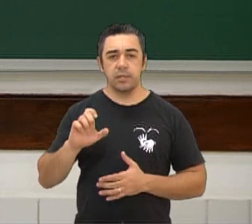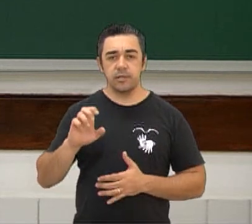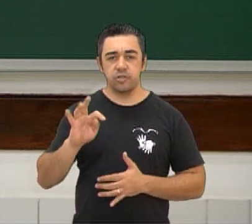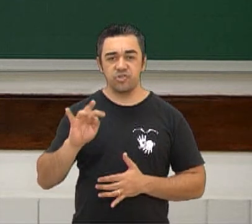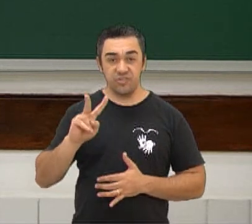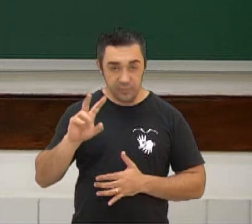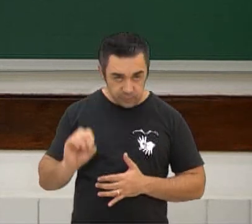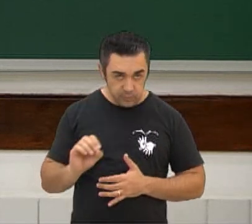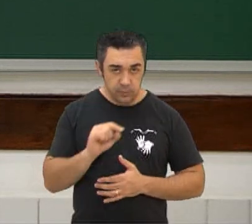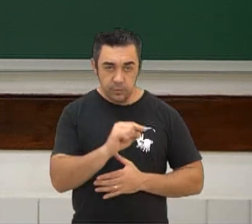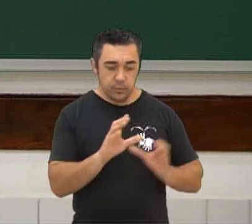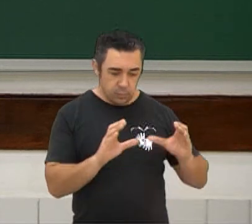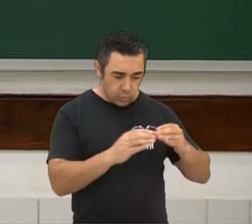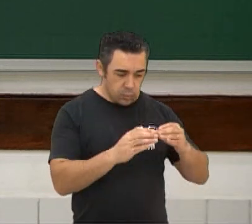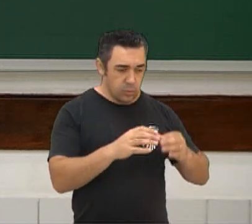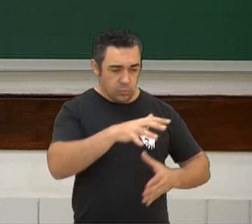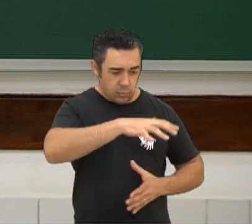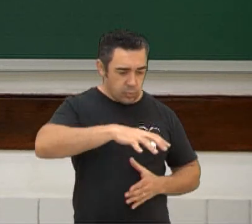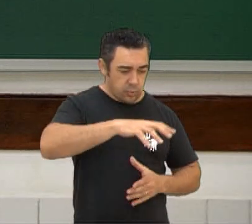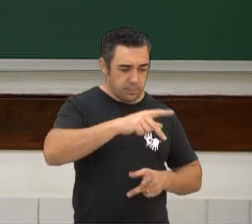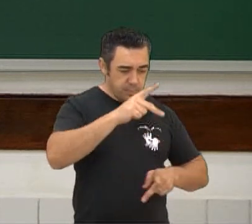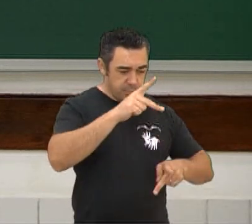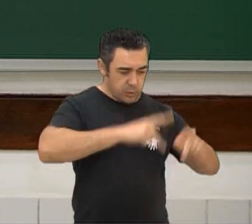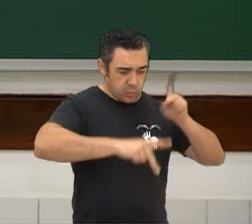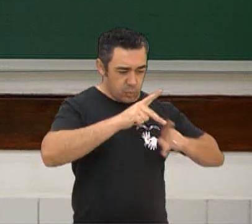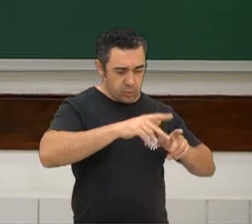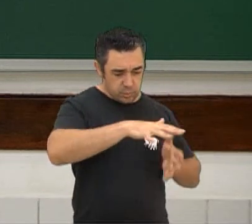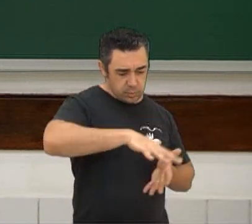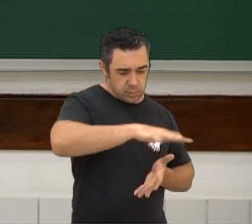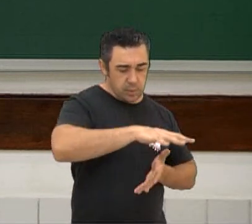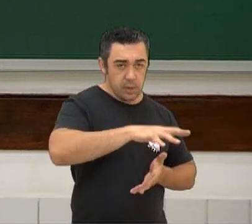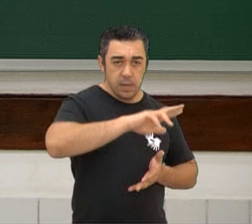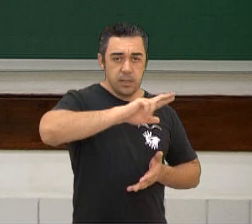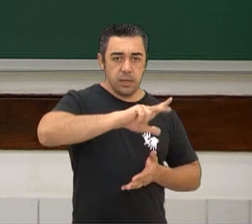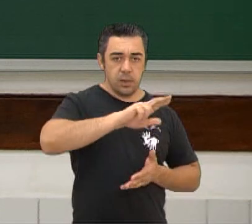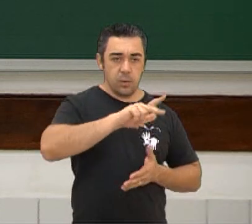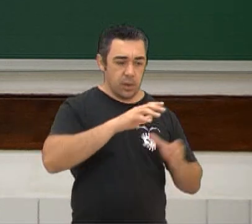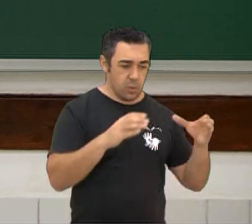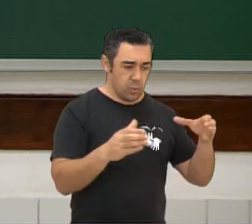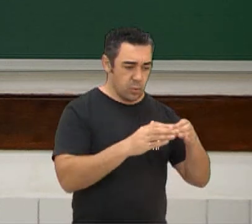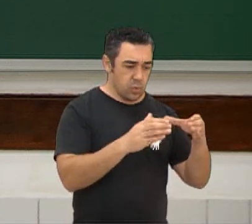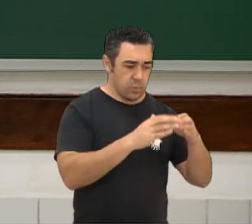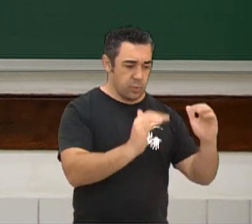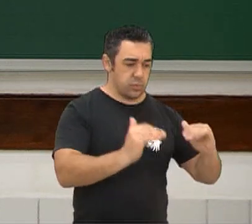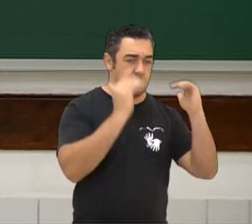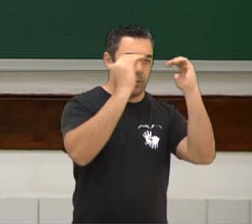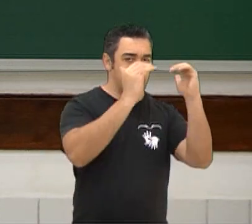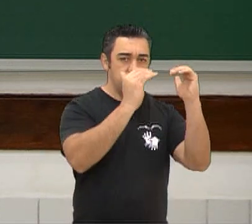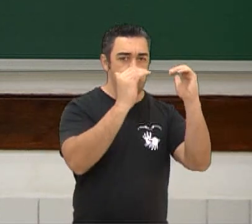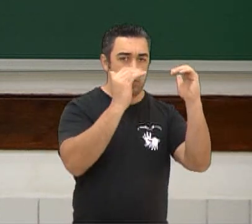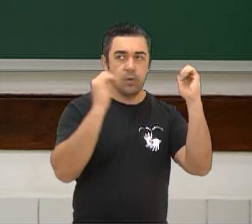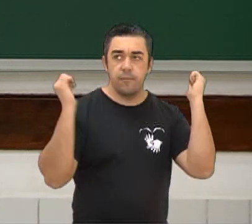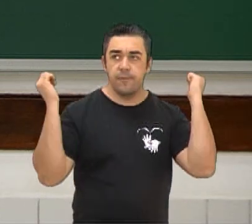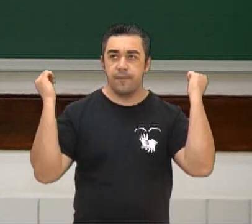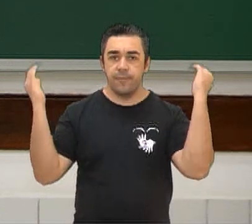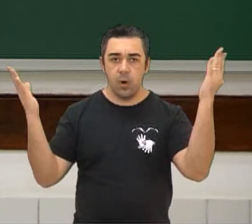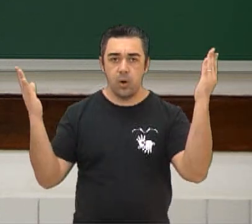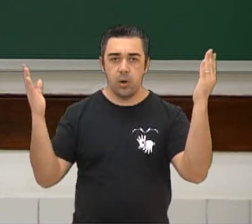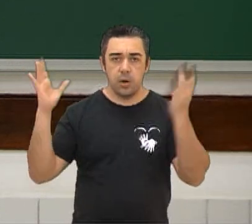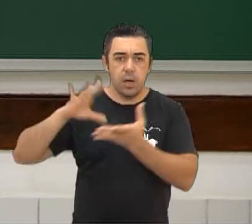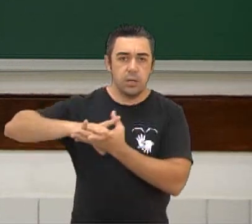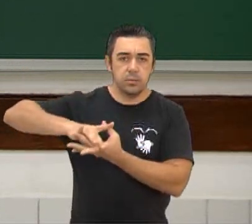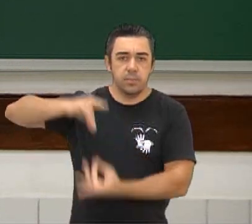um conjunto de indivíduos e não uma entidade metafísica exterior à própria